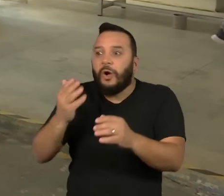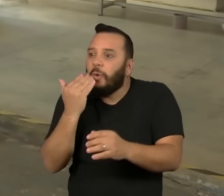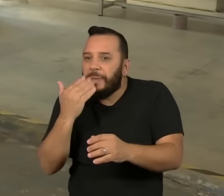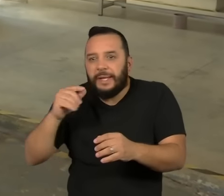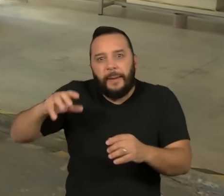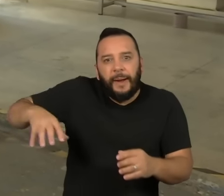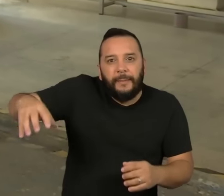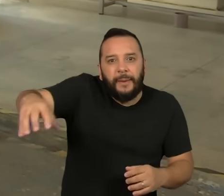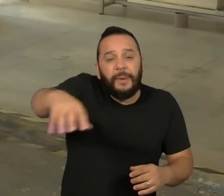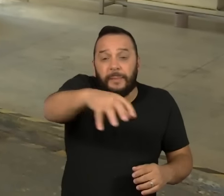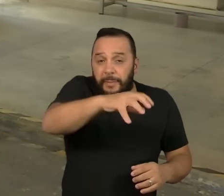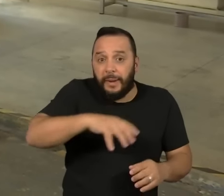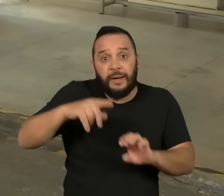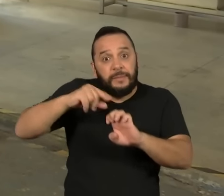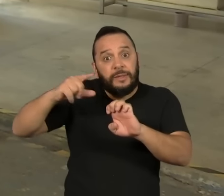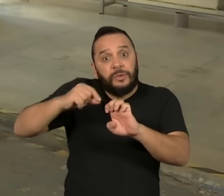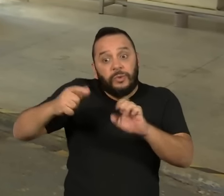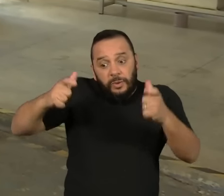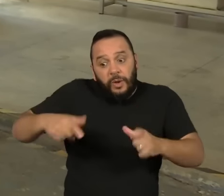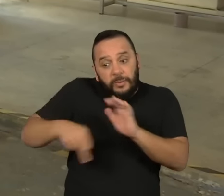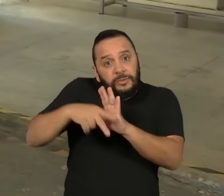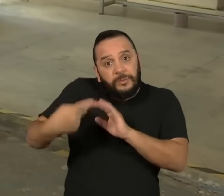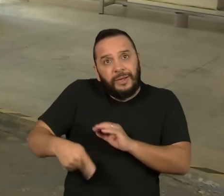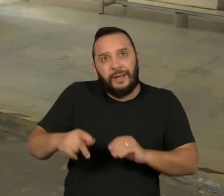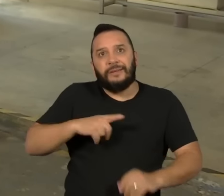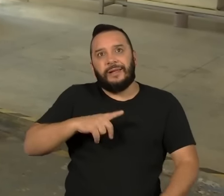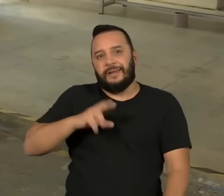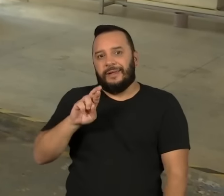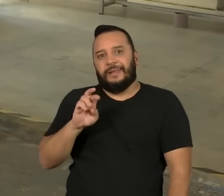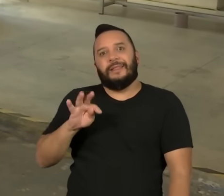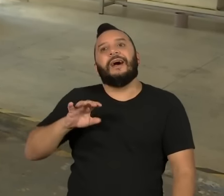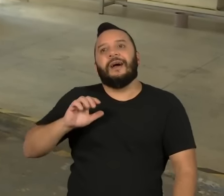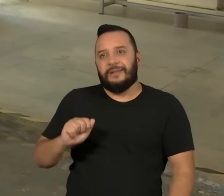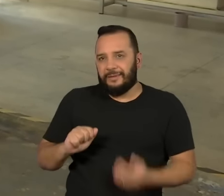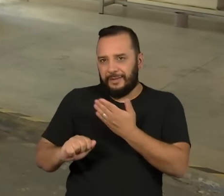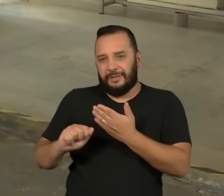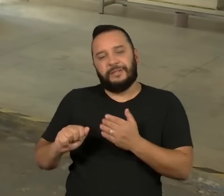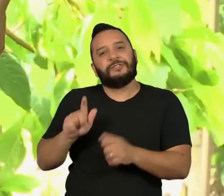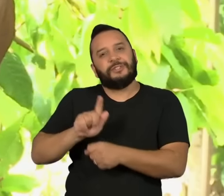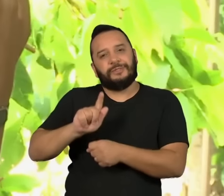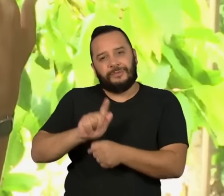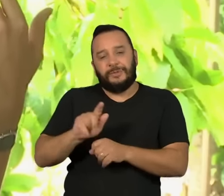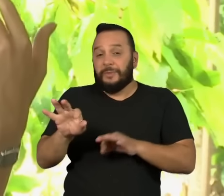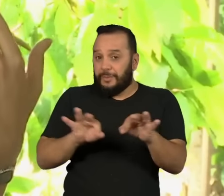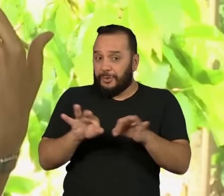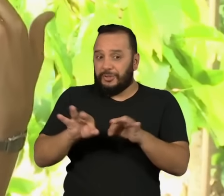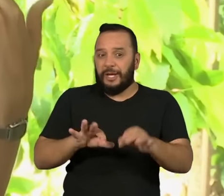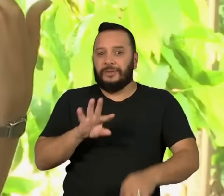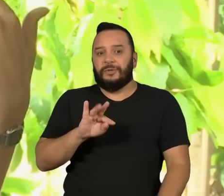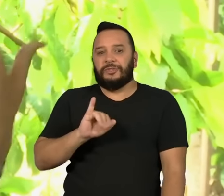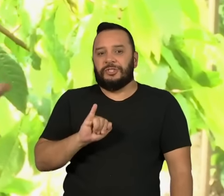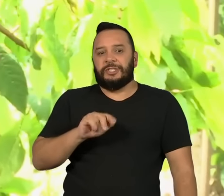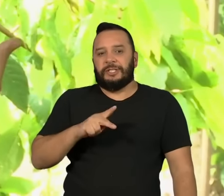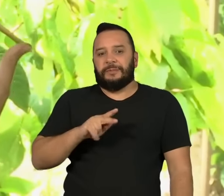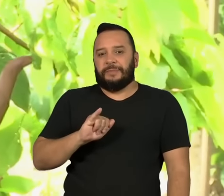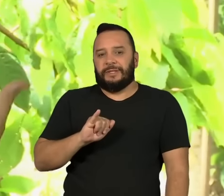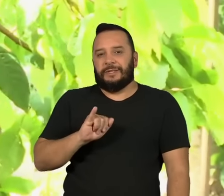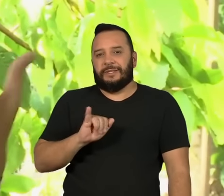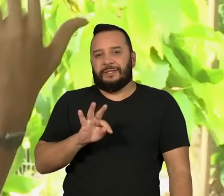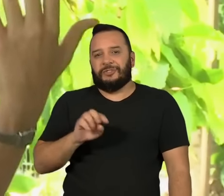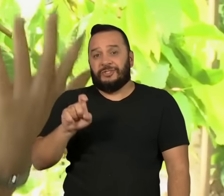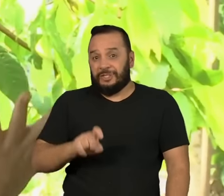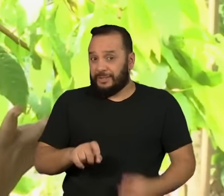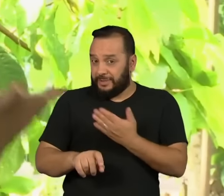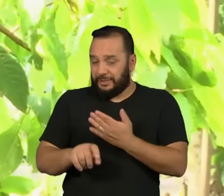que contam com a ajuda de Renata Taide, gestora do projeto Tipitics. Da produção à comercialização